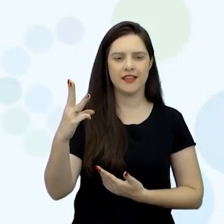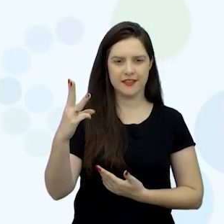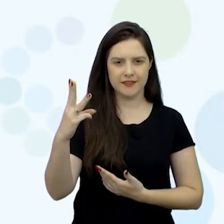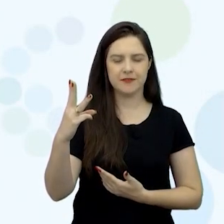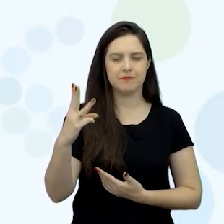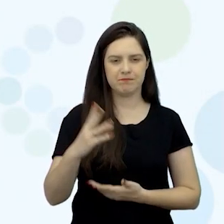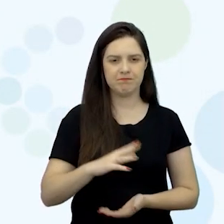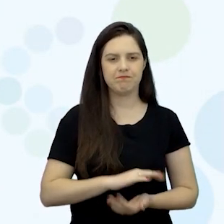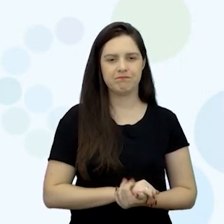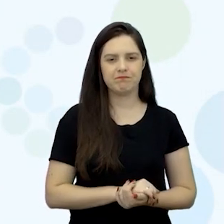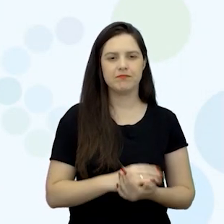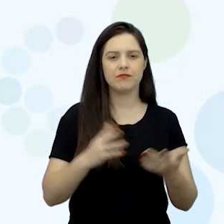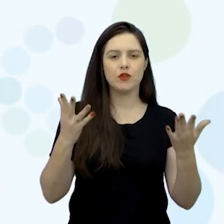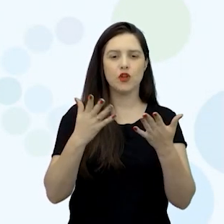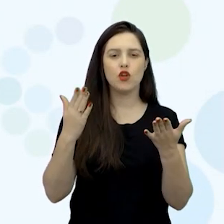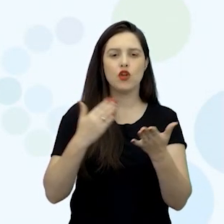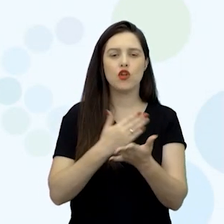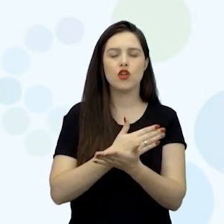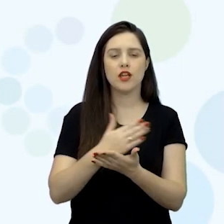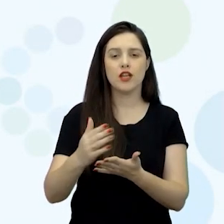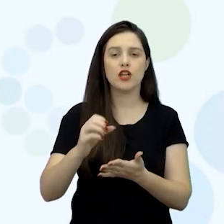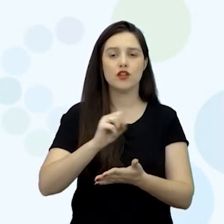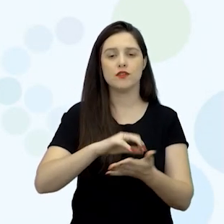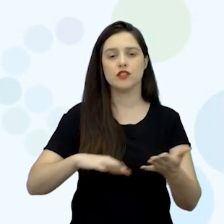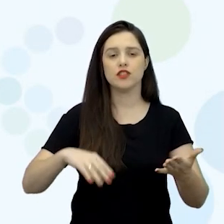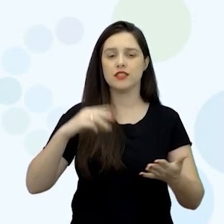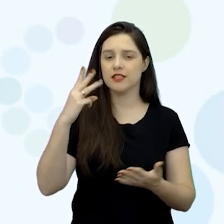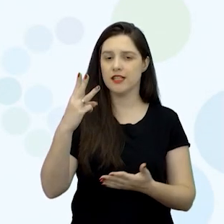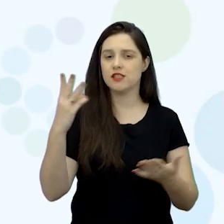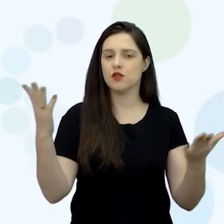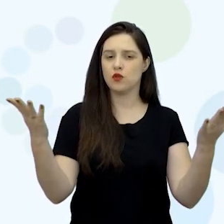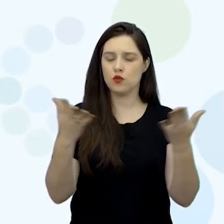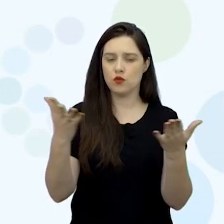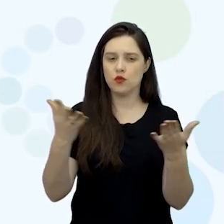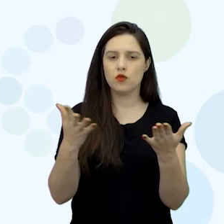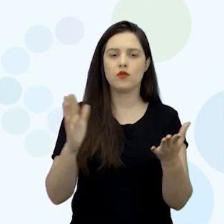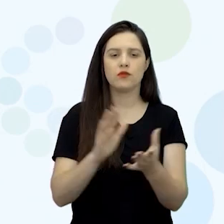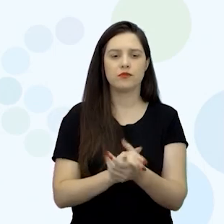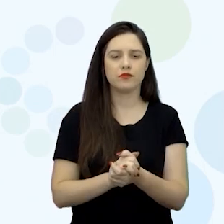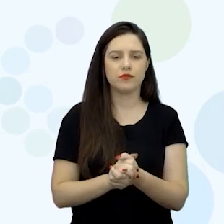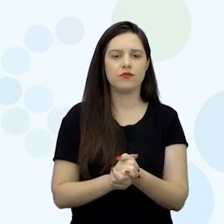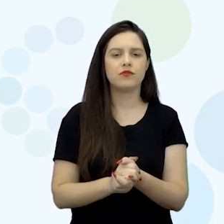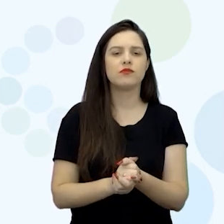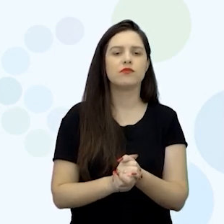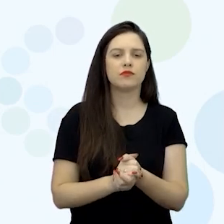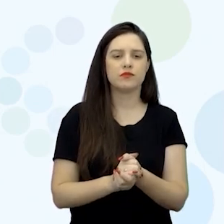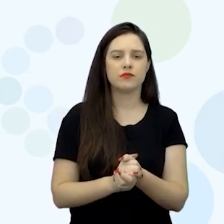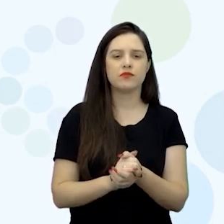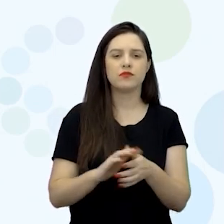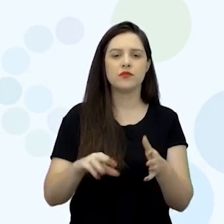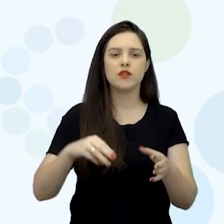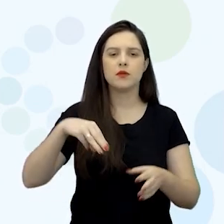tá isso aí, ó. Hoje vamos começar a atividade 3 hoje, no caso, e o tema de hoje é